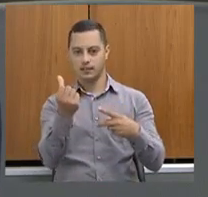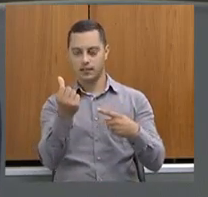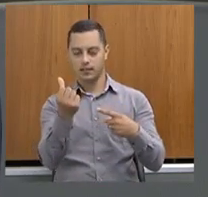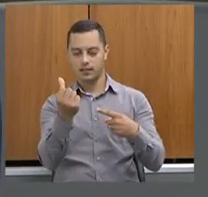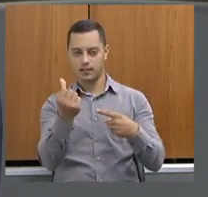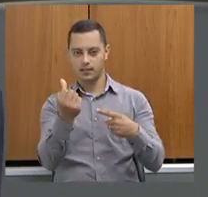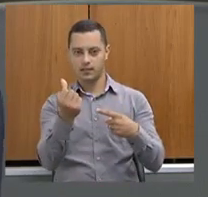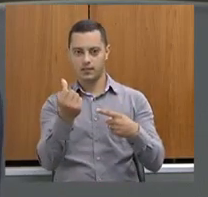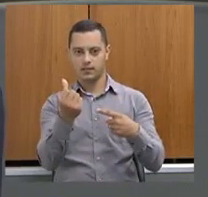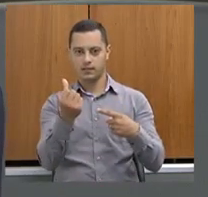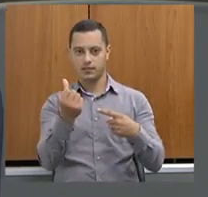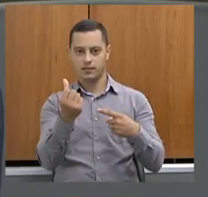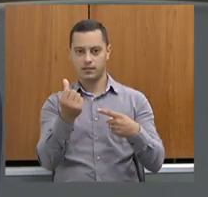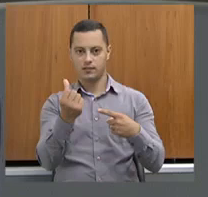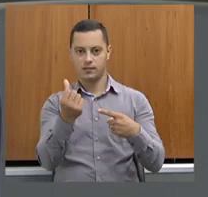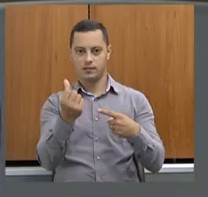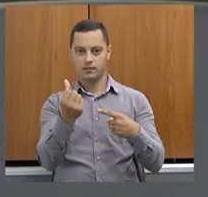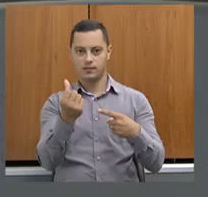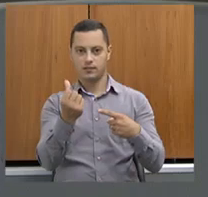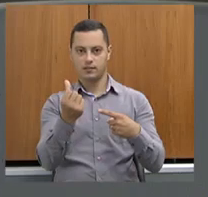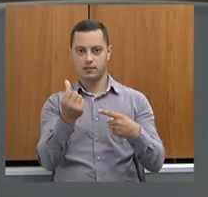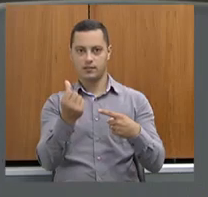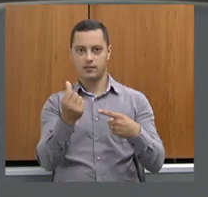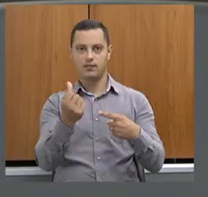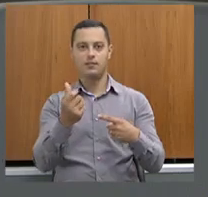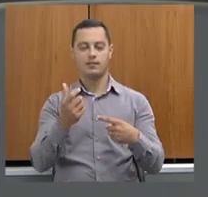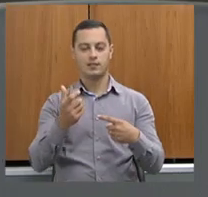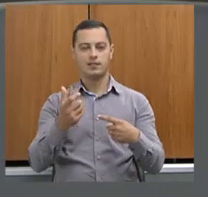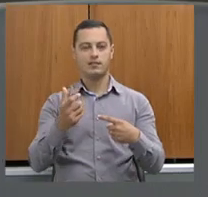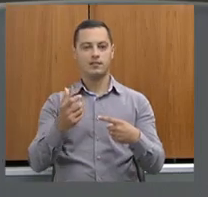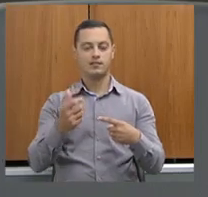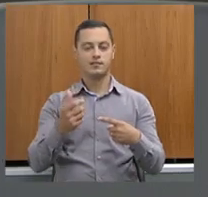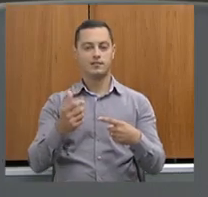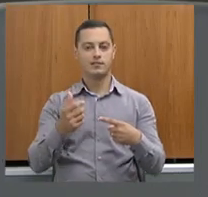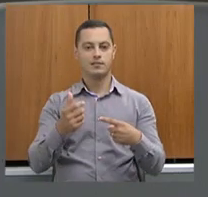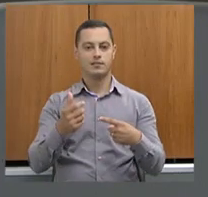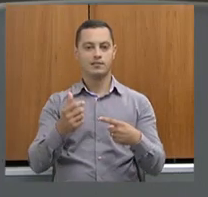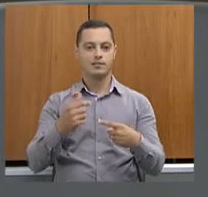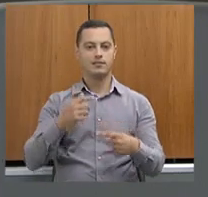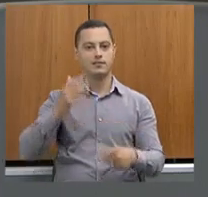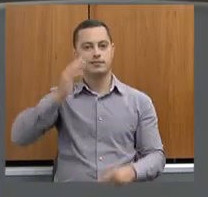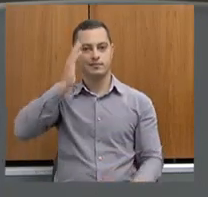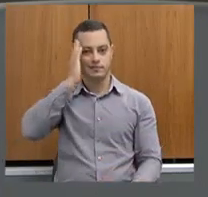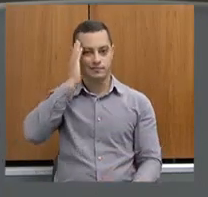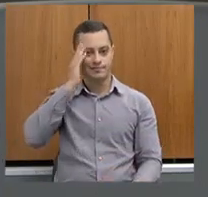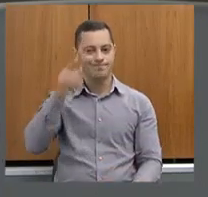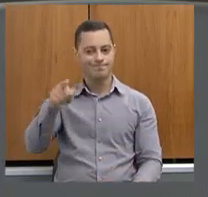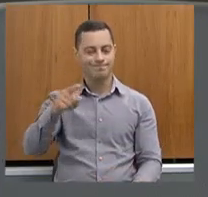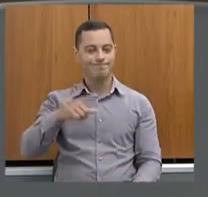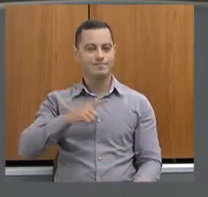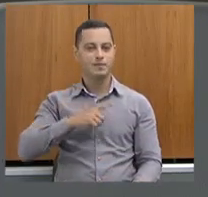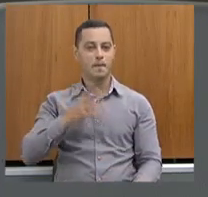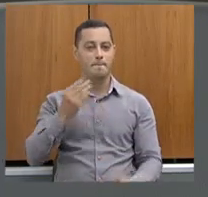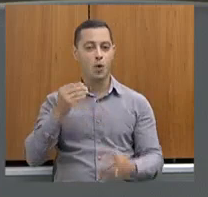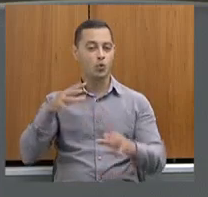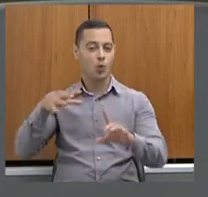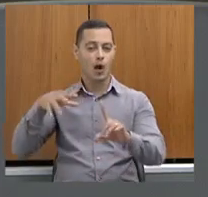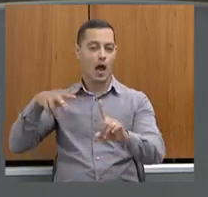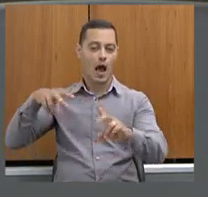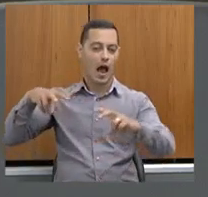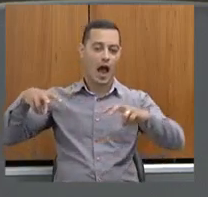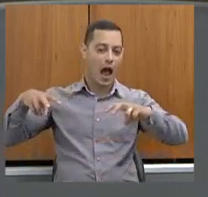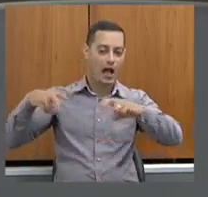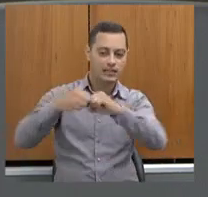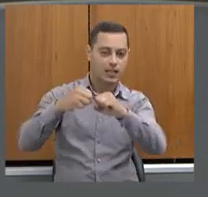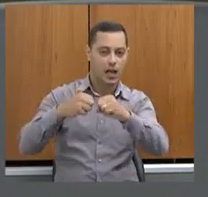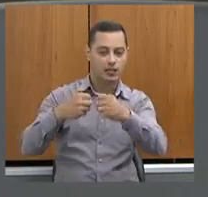desde quando era porteiro do hospital a gente acompanha e como o médico também quantos acidentes quantos fez nós já fomos